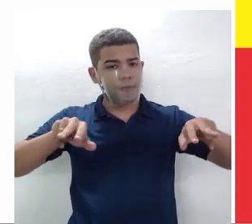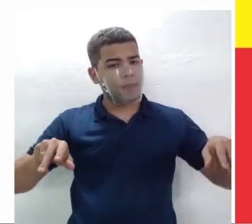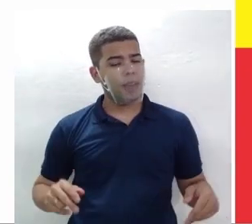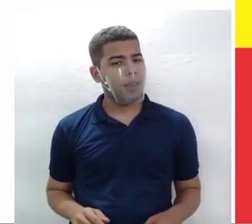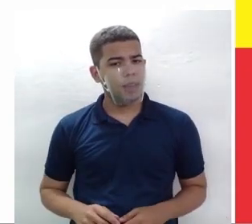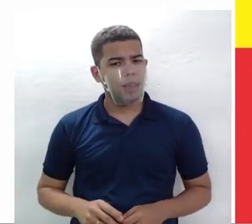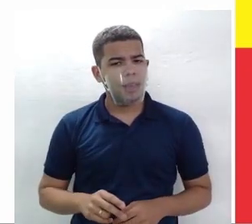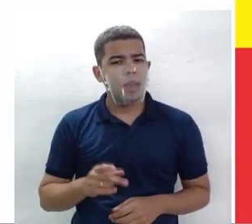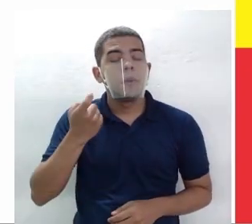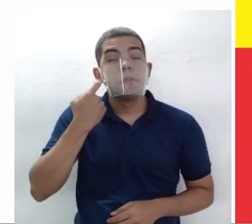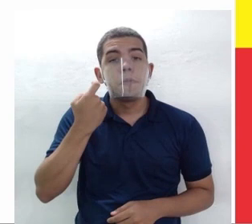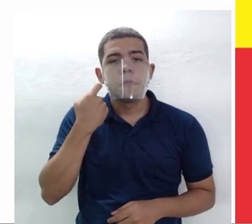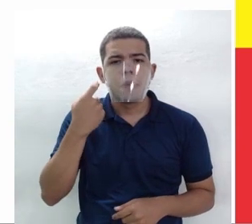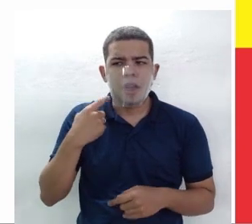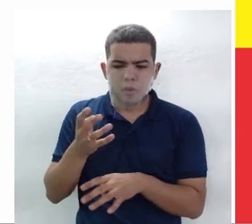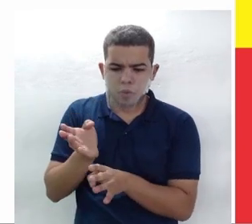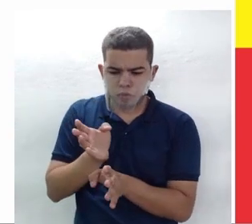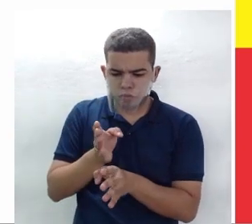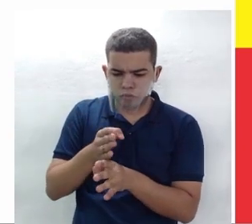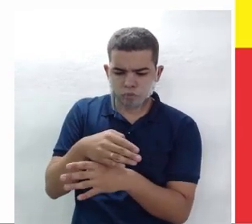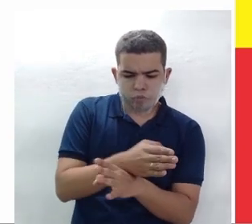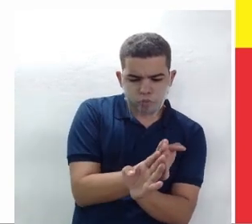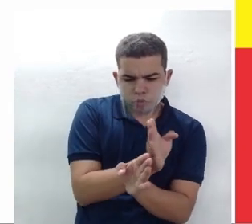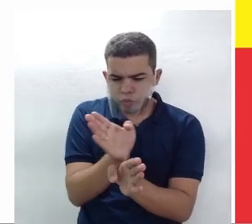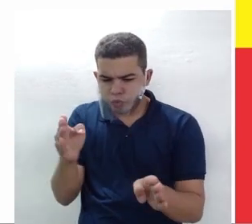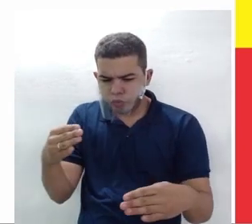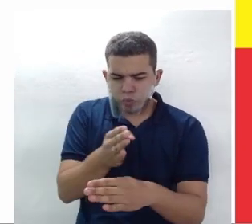de peixes. E essas